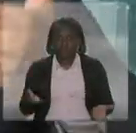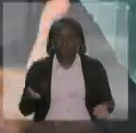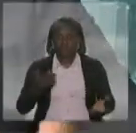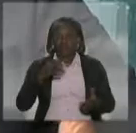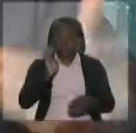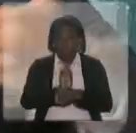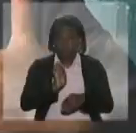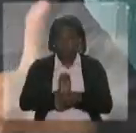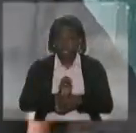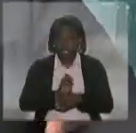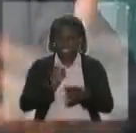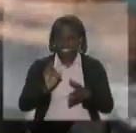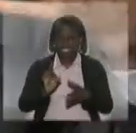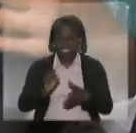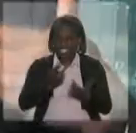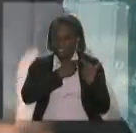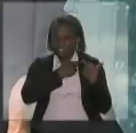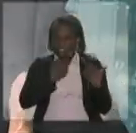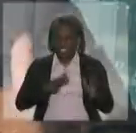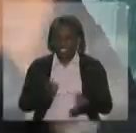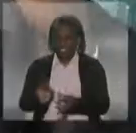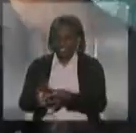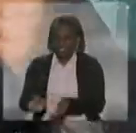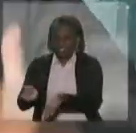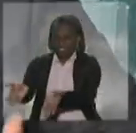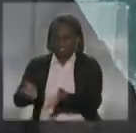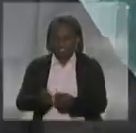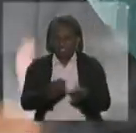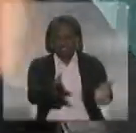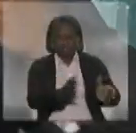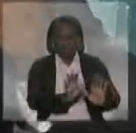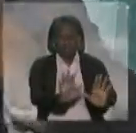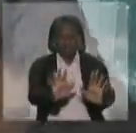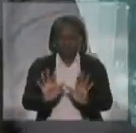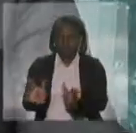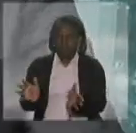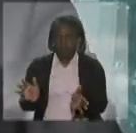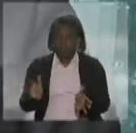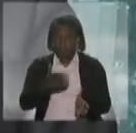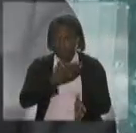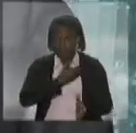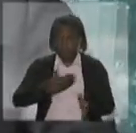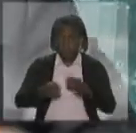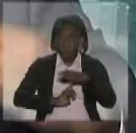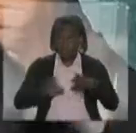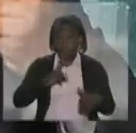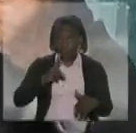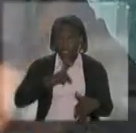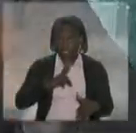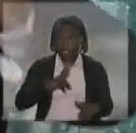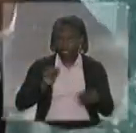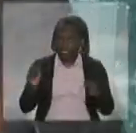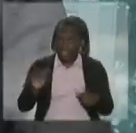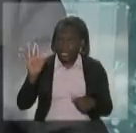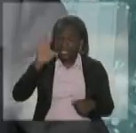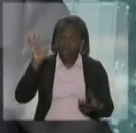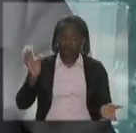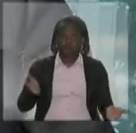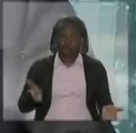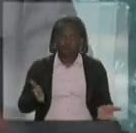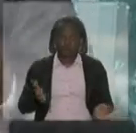estado vem abrindo mão de suas responsabilidades se transferindo para a iniciativa privada a um custo muito alto